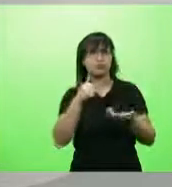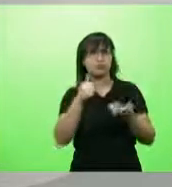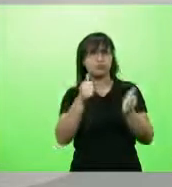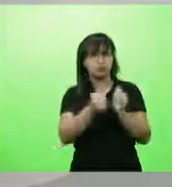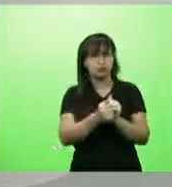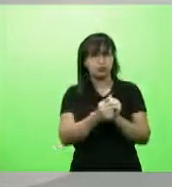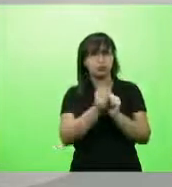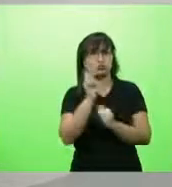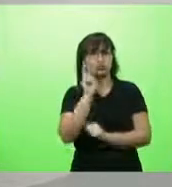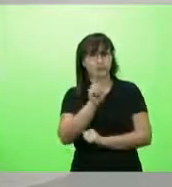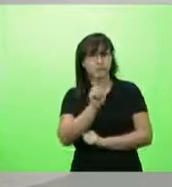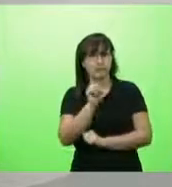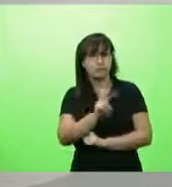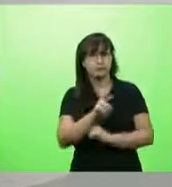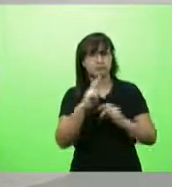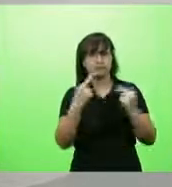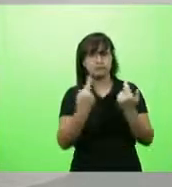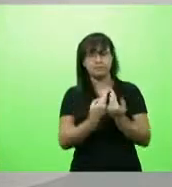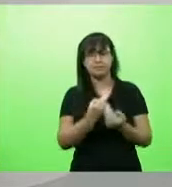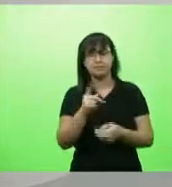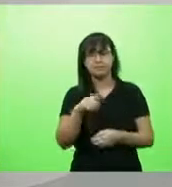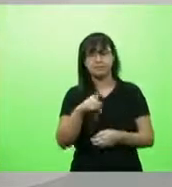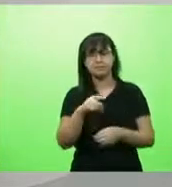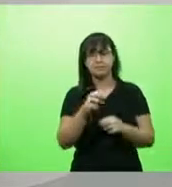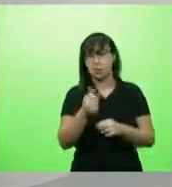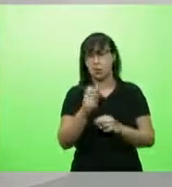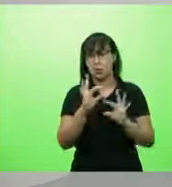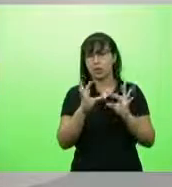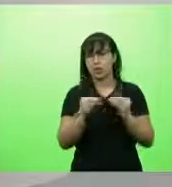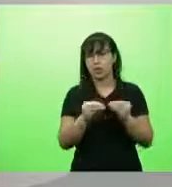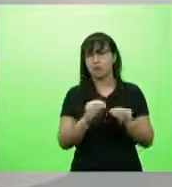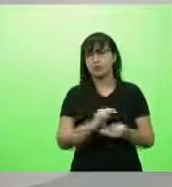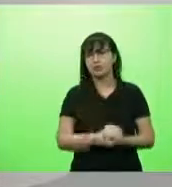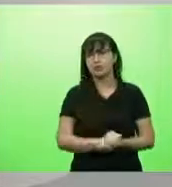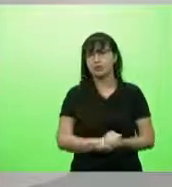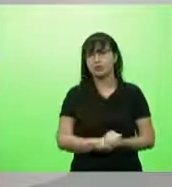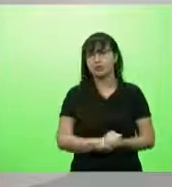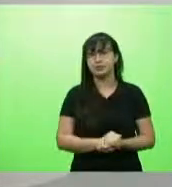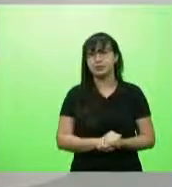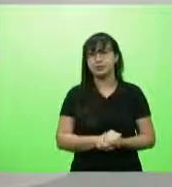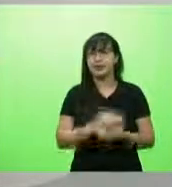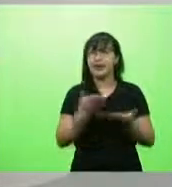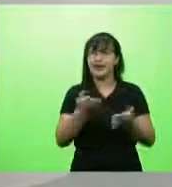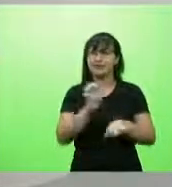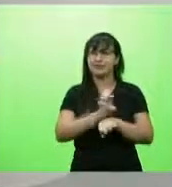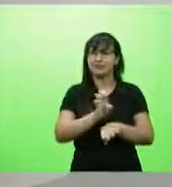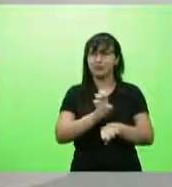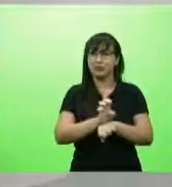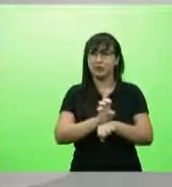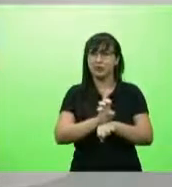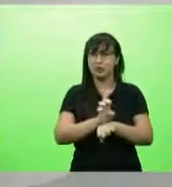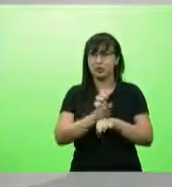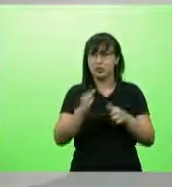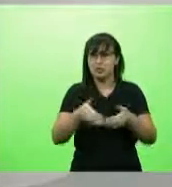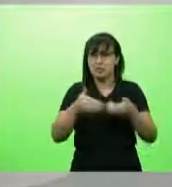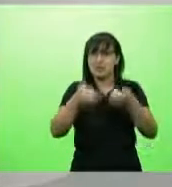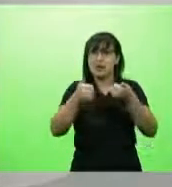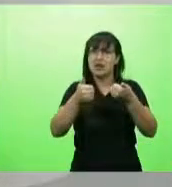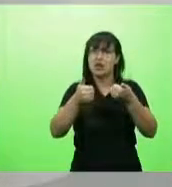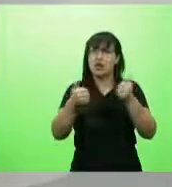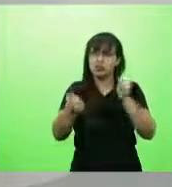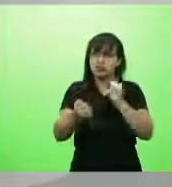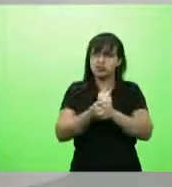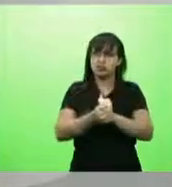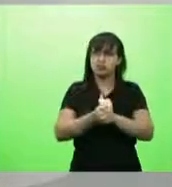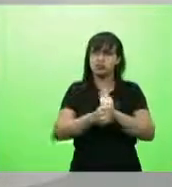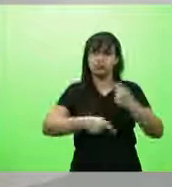encontro. Eu penso, de fato, que o Estado amadurece quando se põe a discutir com todas